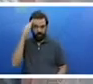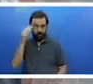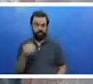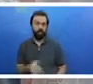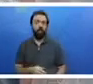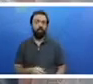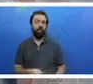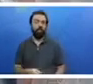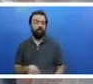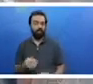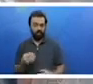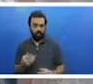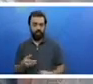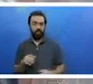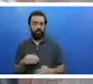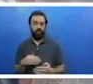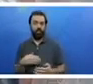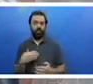gente vai definir melhor,